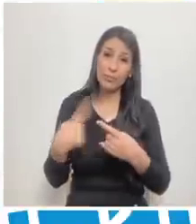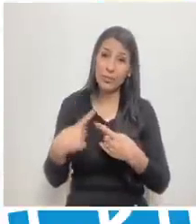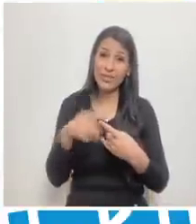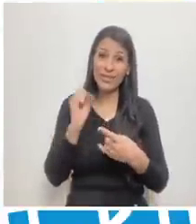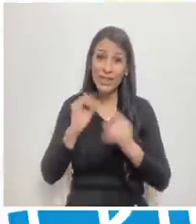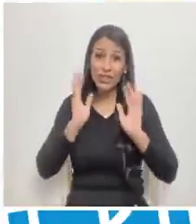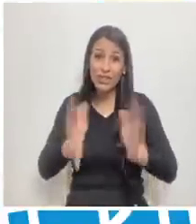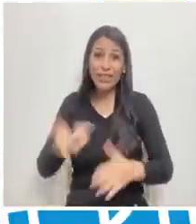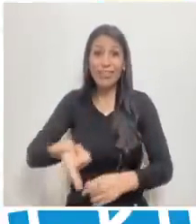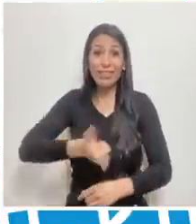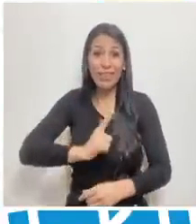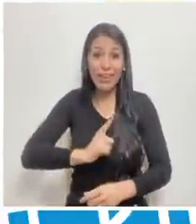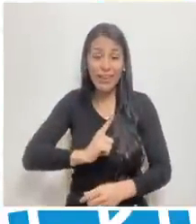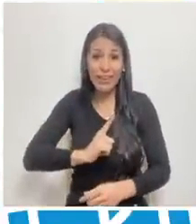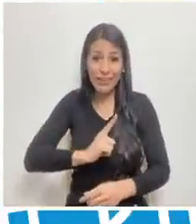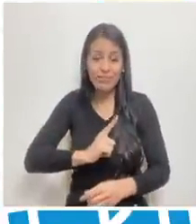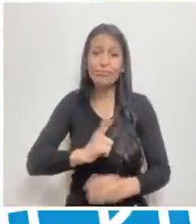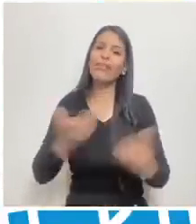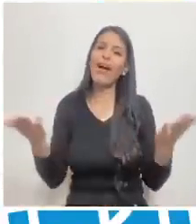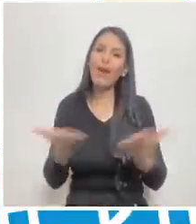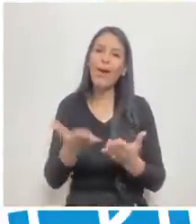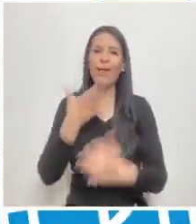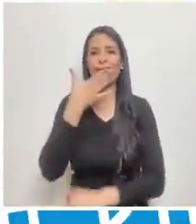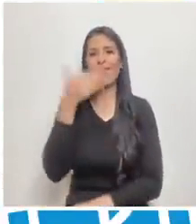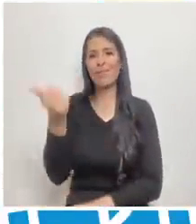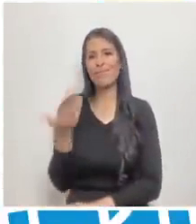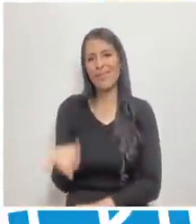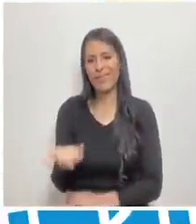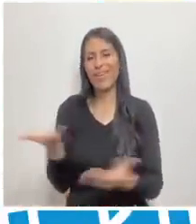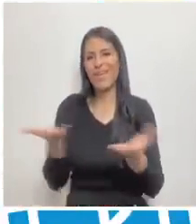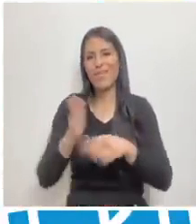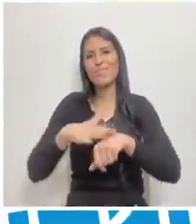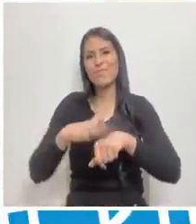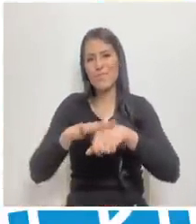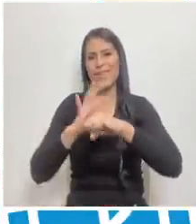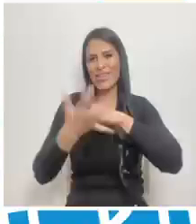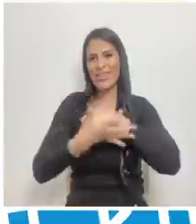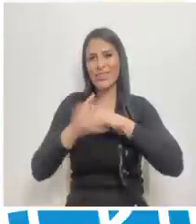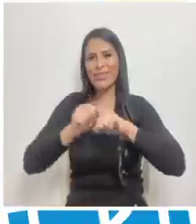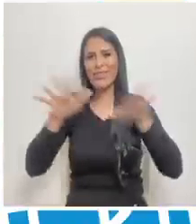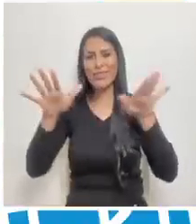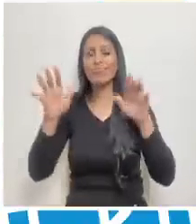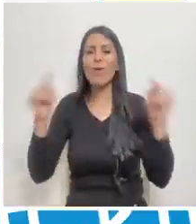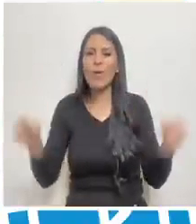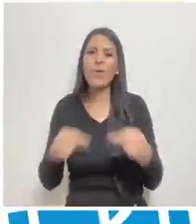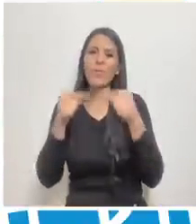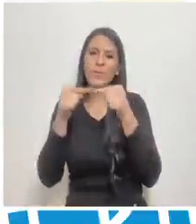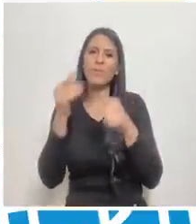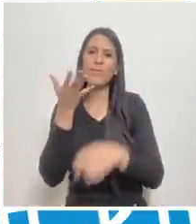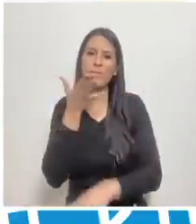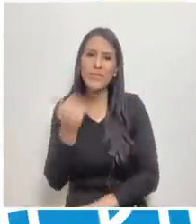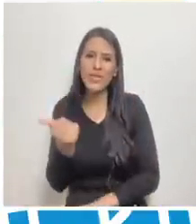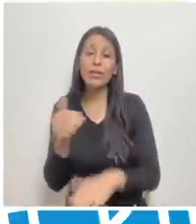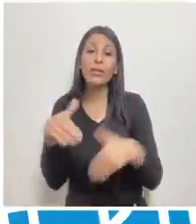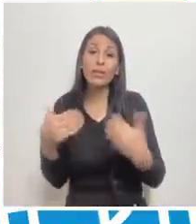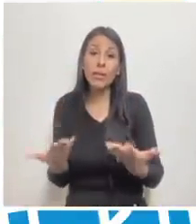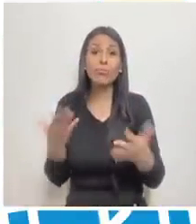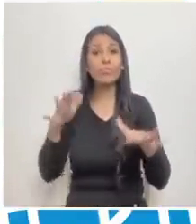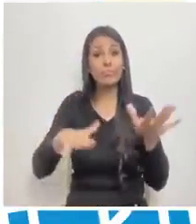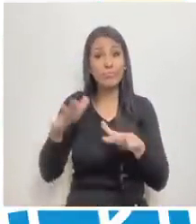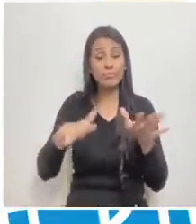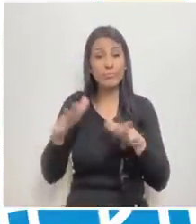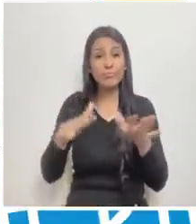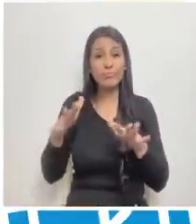essa aplicação digital. Então, seria talvez um momento também da gente já introduzir numa